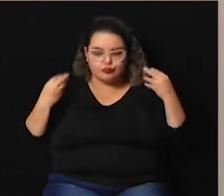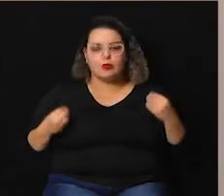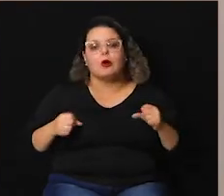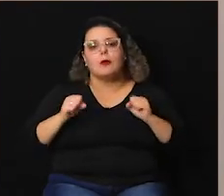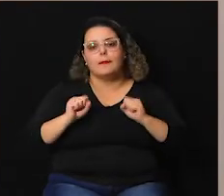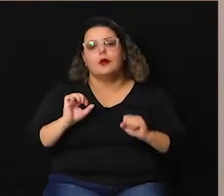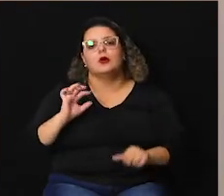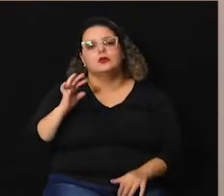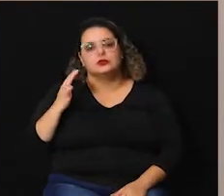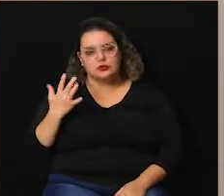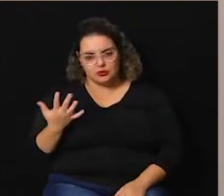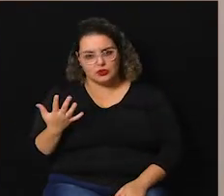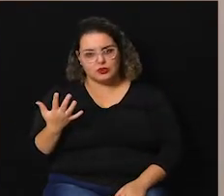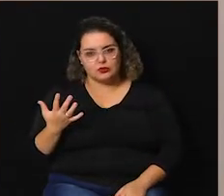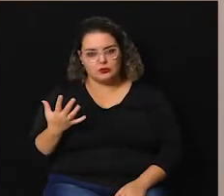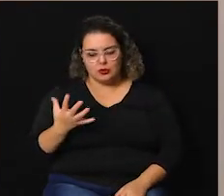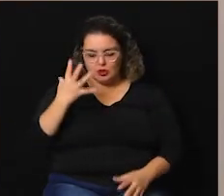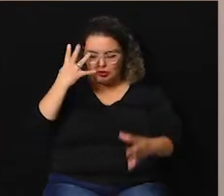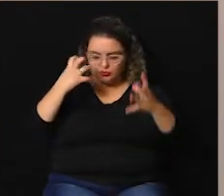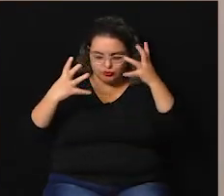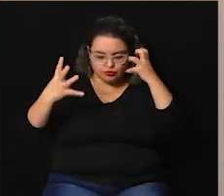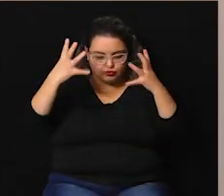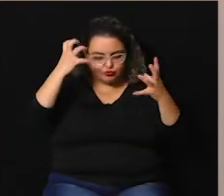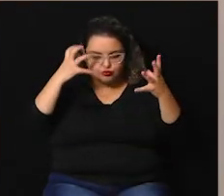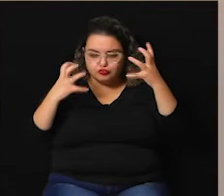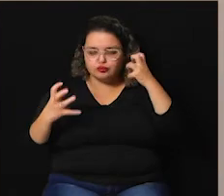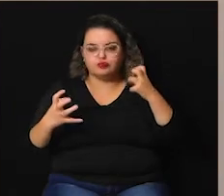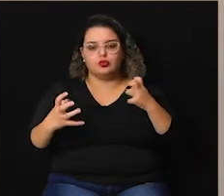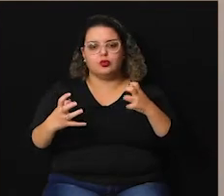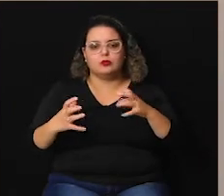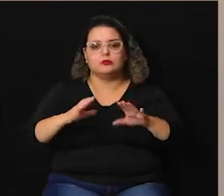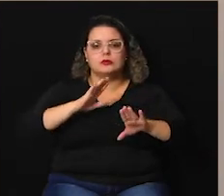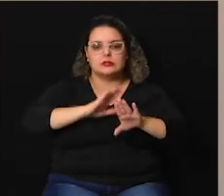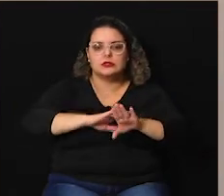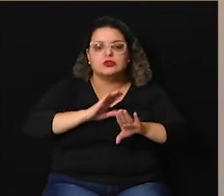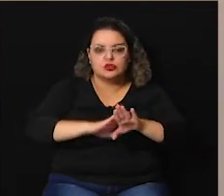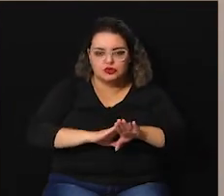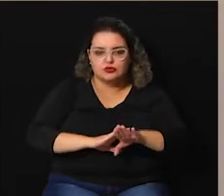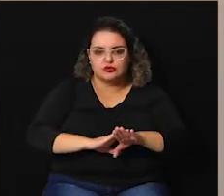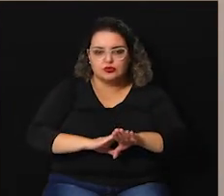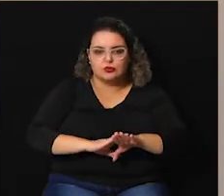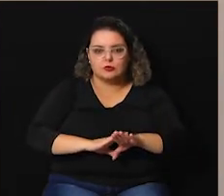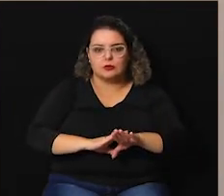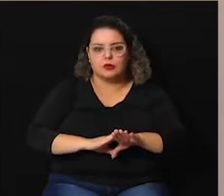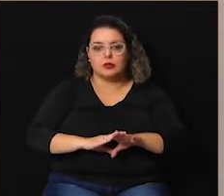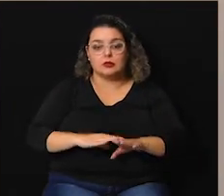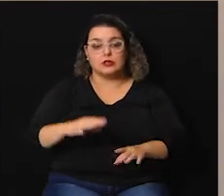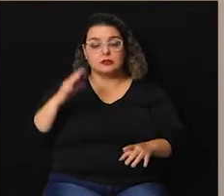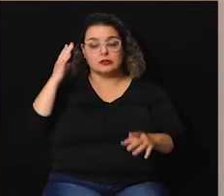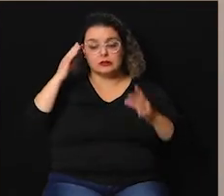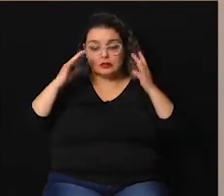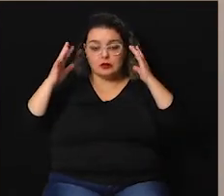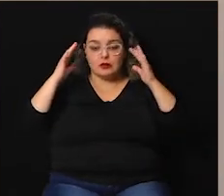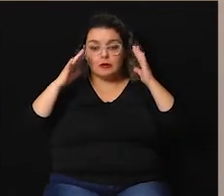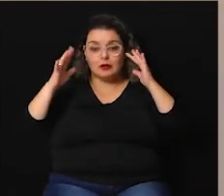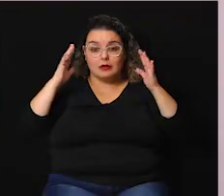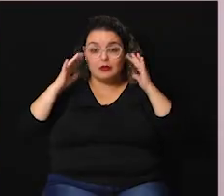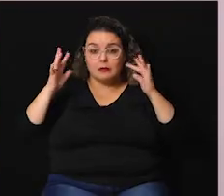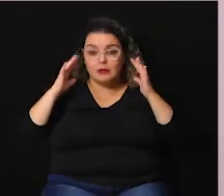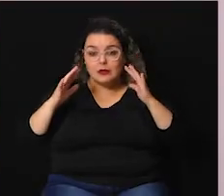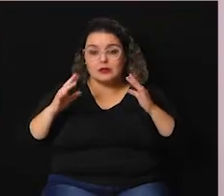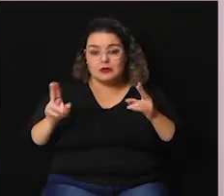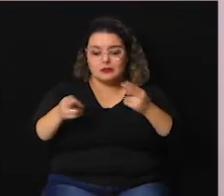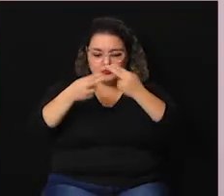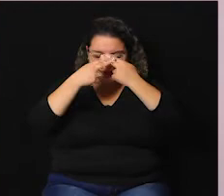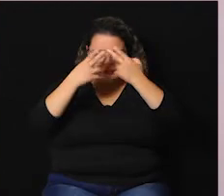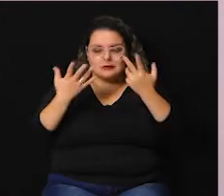pode acontecer como um estresse decorrente desta reativação, vamos dizer, dessas memórias traumáticas.